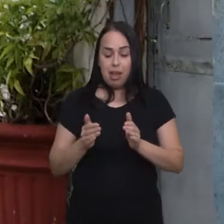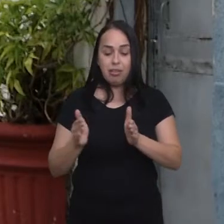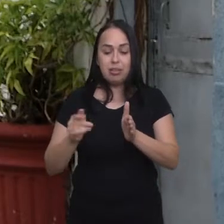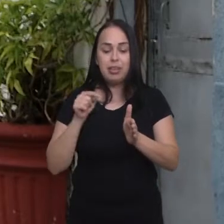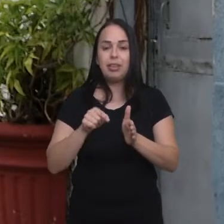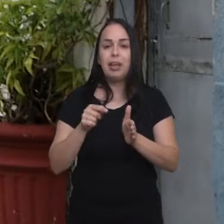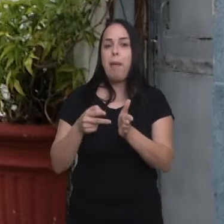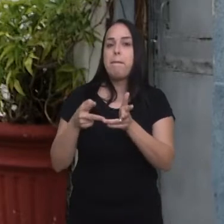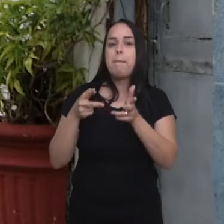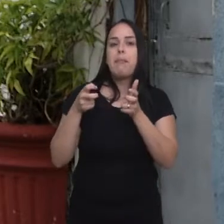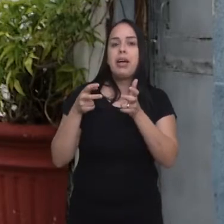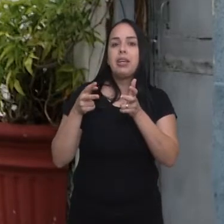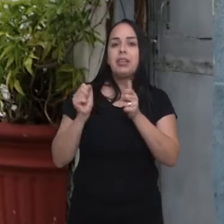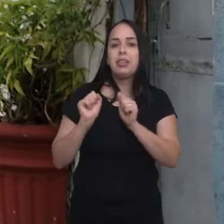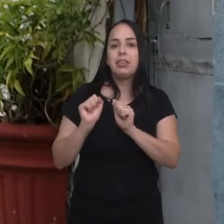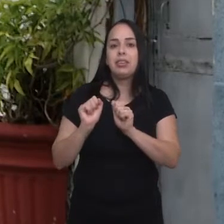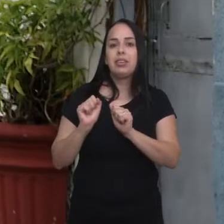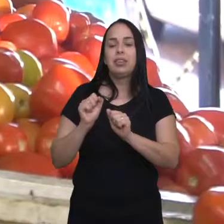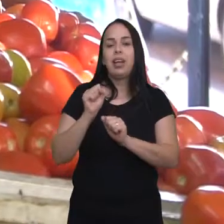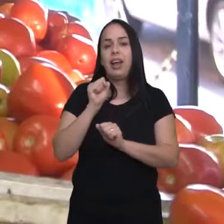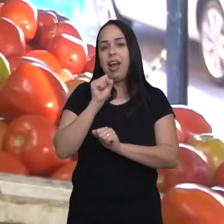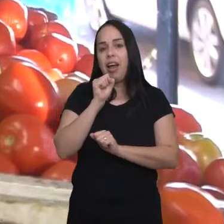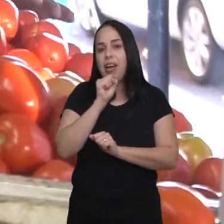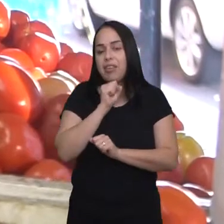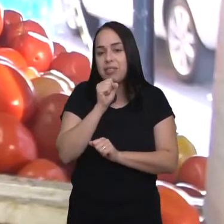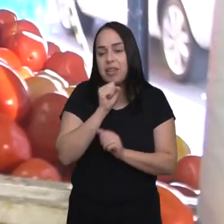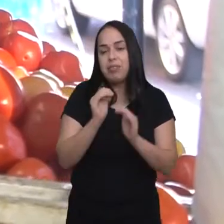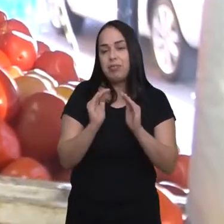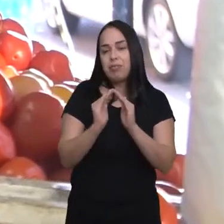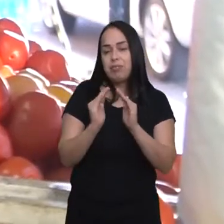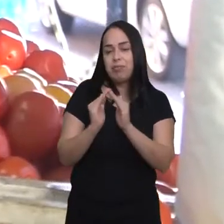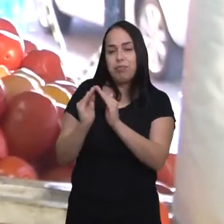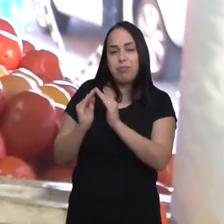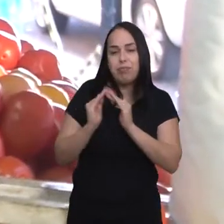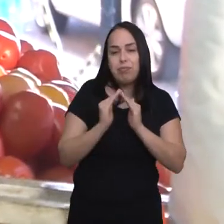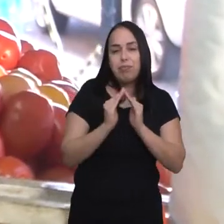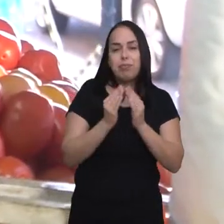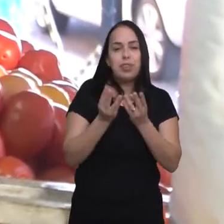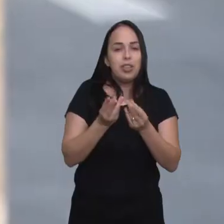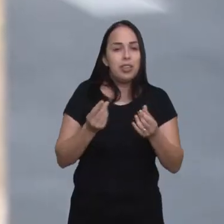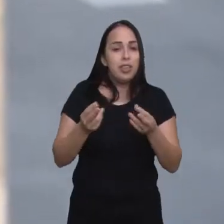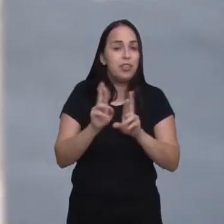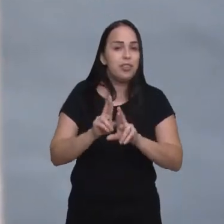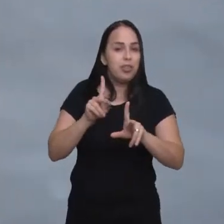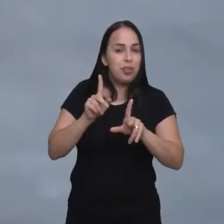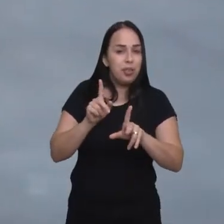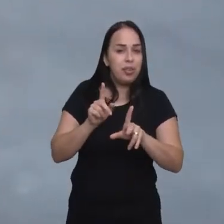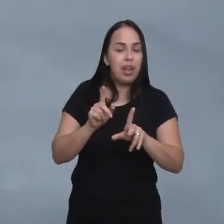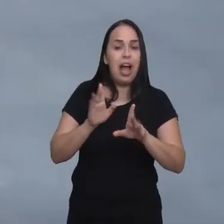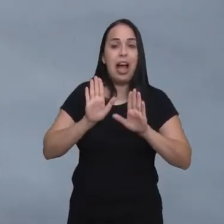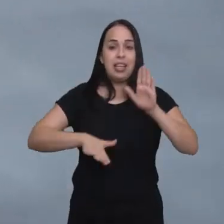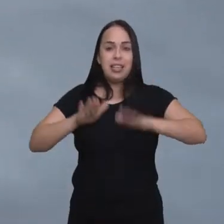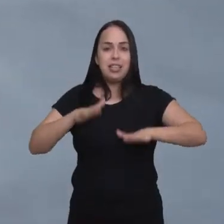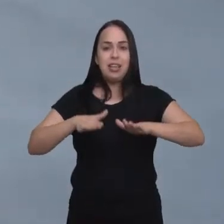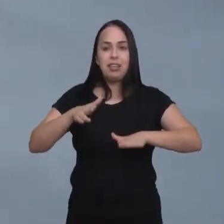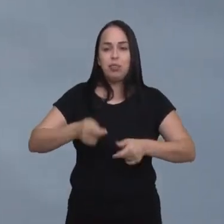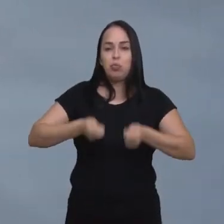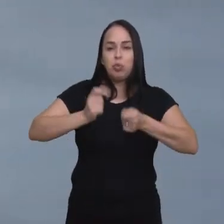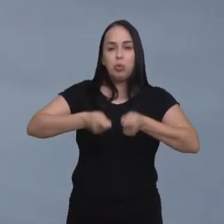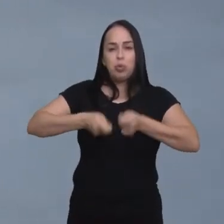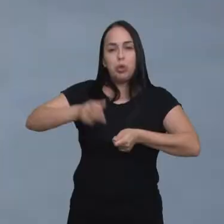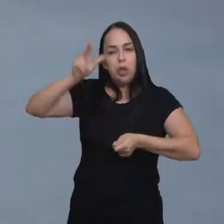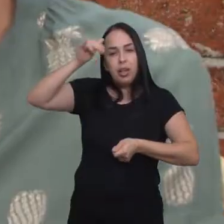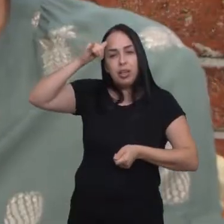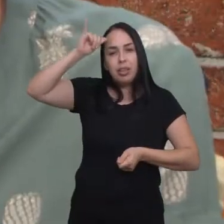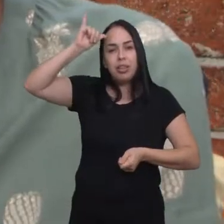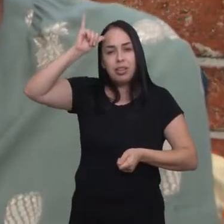comecei a perceber que era um bairro antigo, que era um bairro cheio de peculiaridades. Às vezes eu via carroça passando, eu falei, cara, que tem...